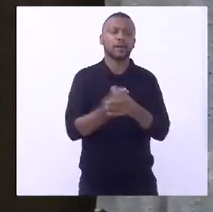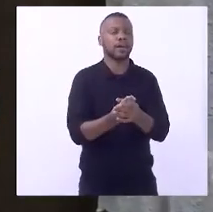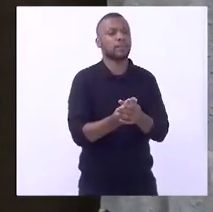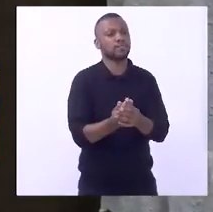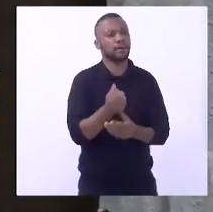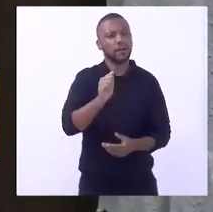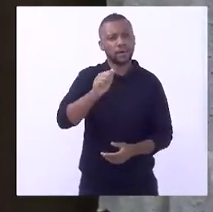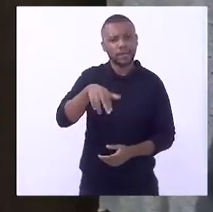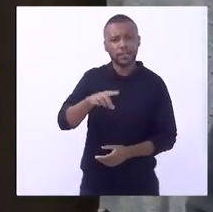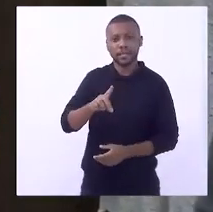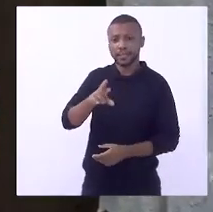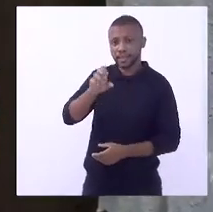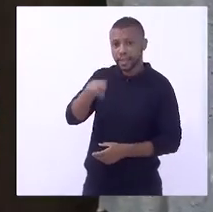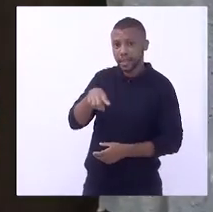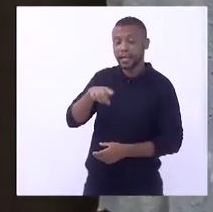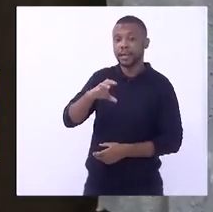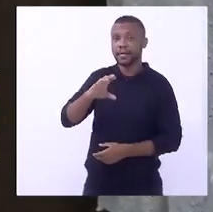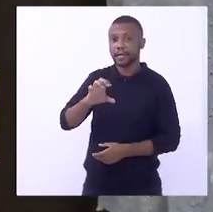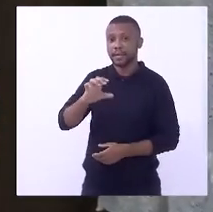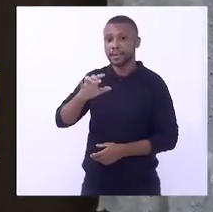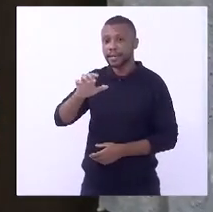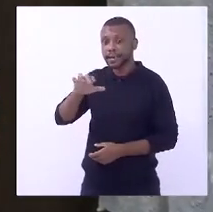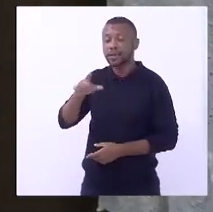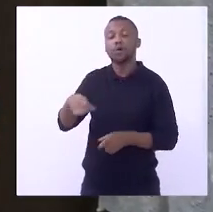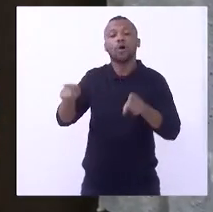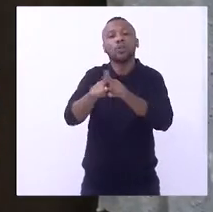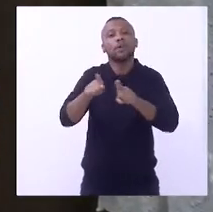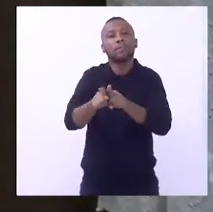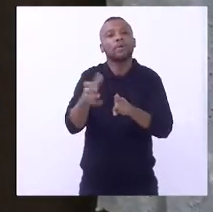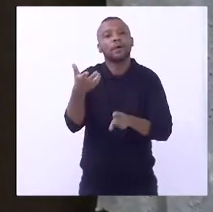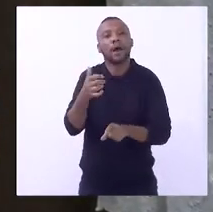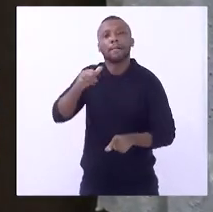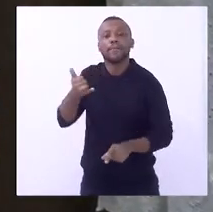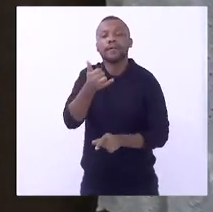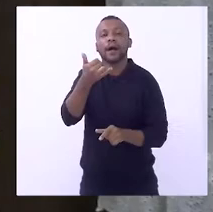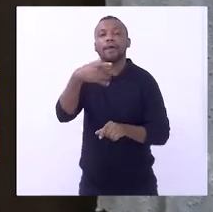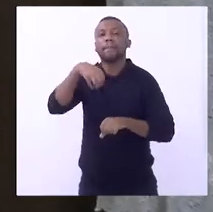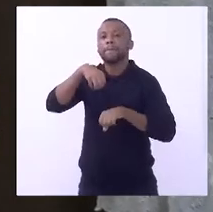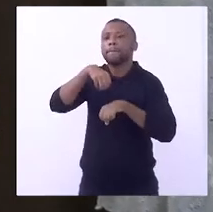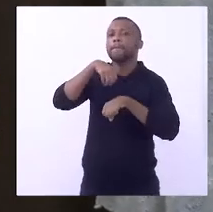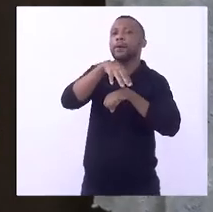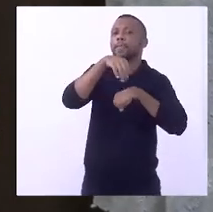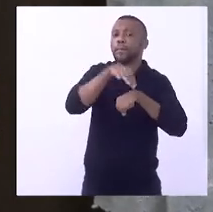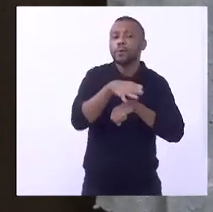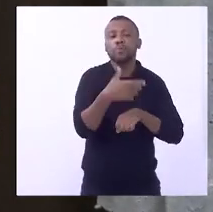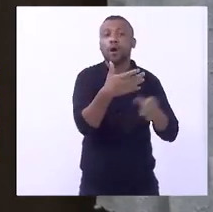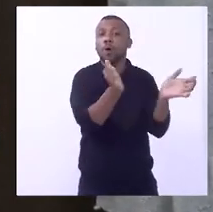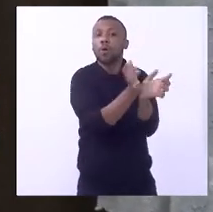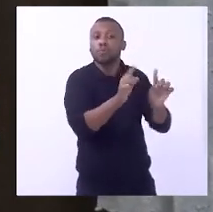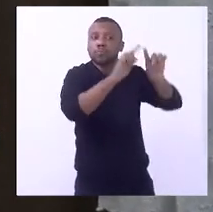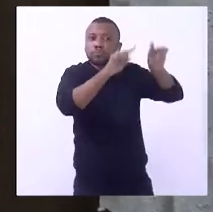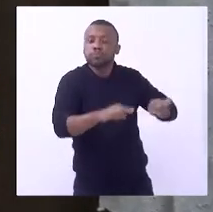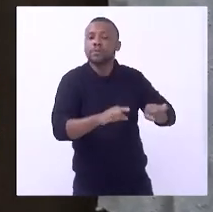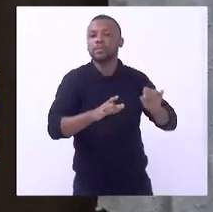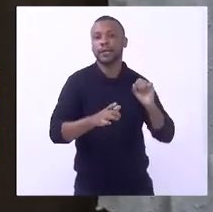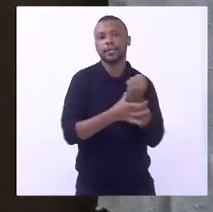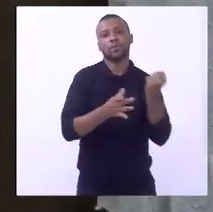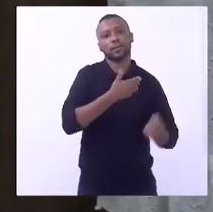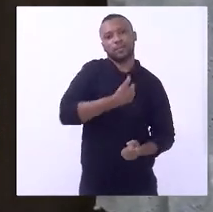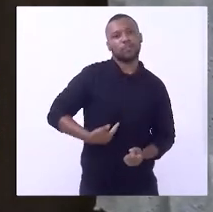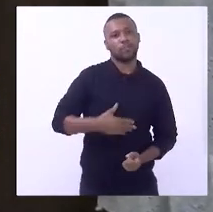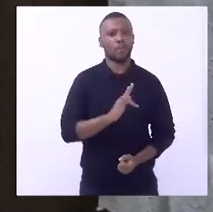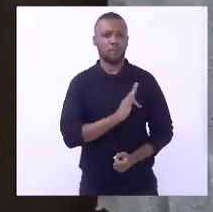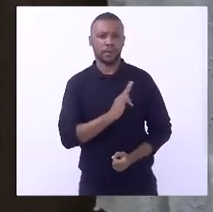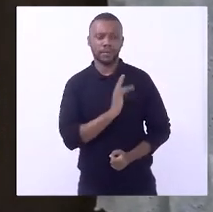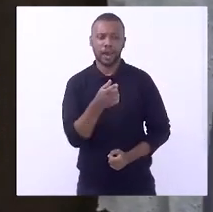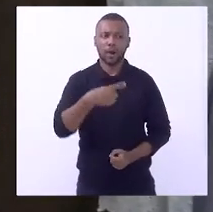dirigir a todos os agentes da segurança pública presentes aqui no Senado, no plenário.